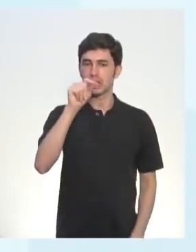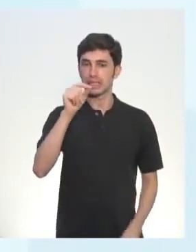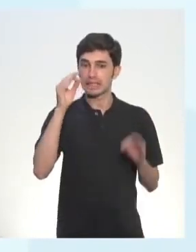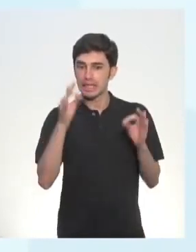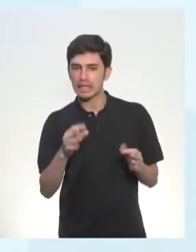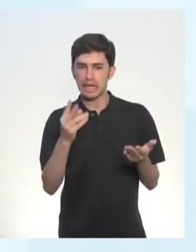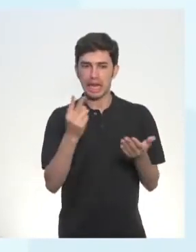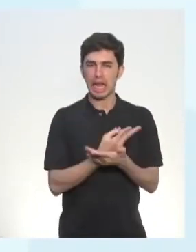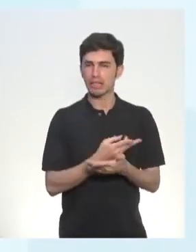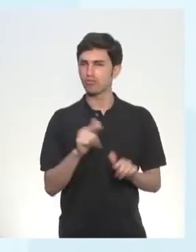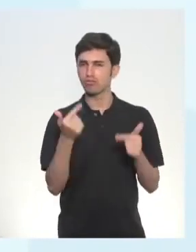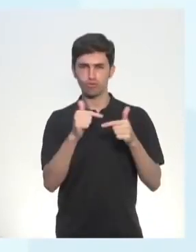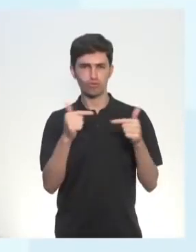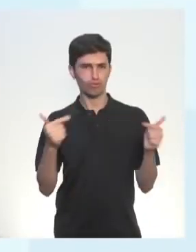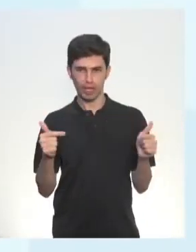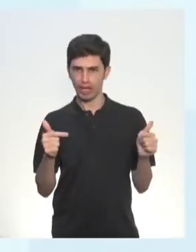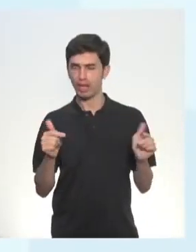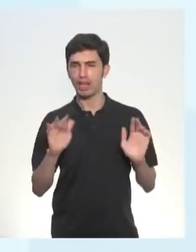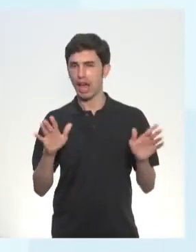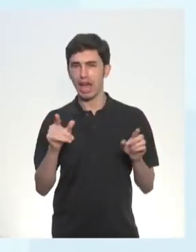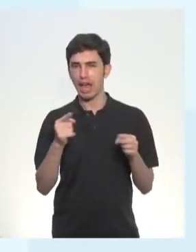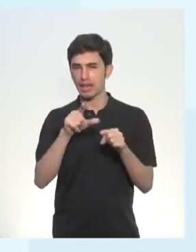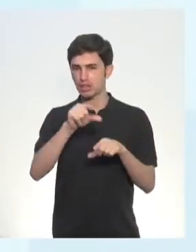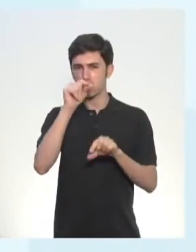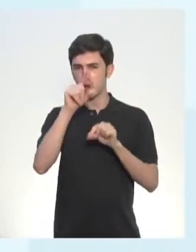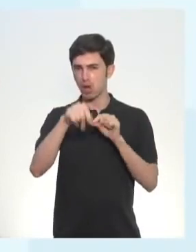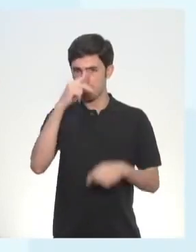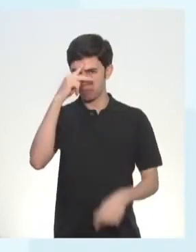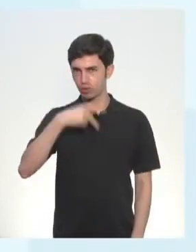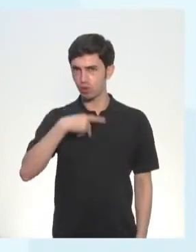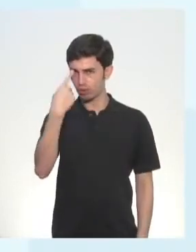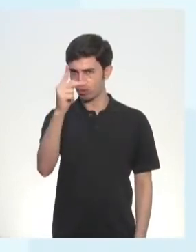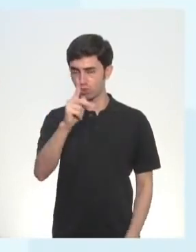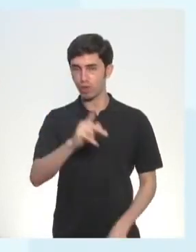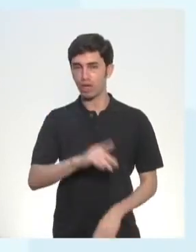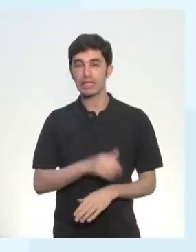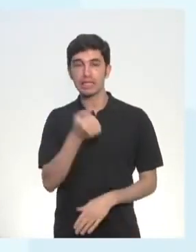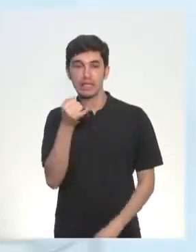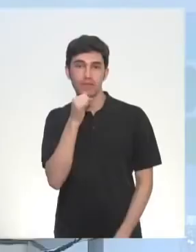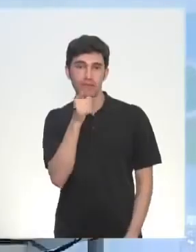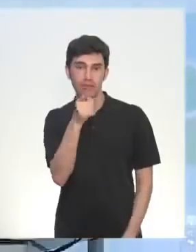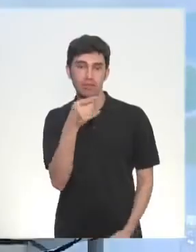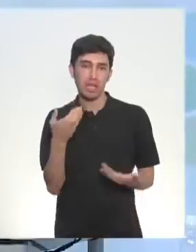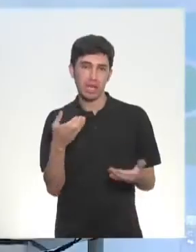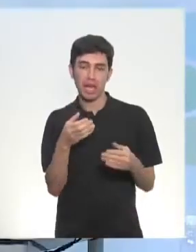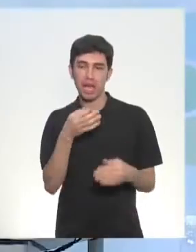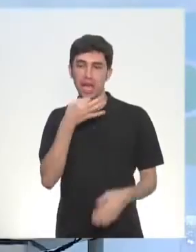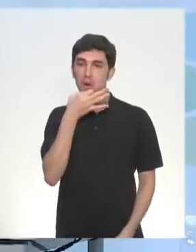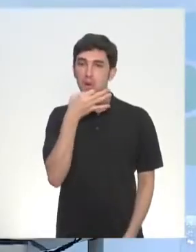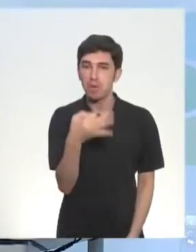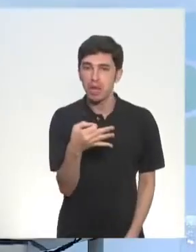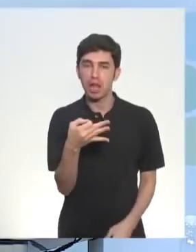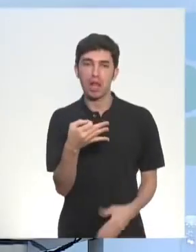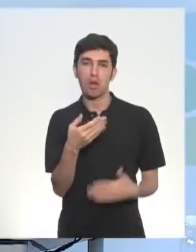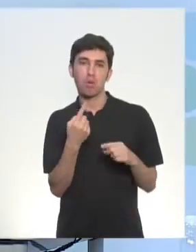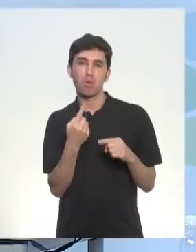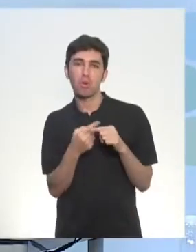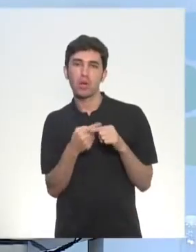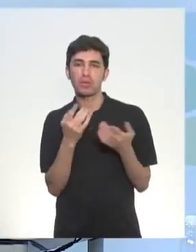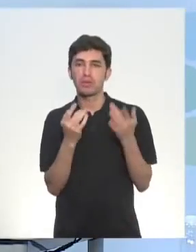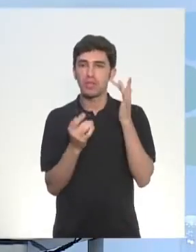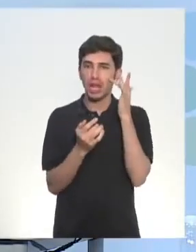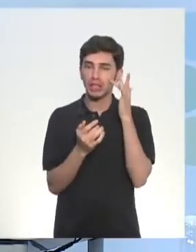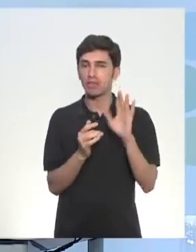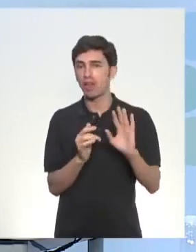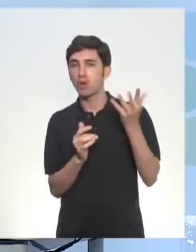errada, né? Vai ser aí a opção de vocês. Se vocês quiserem fazer um comentário também, por que vocês acham que vai